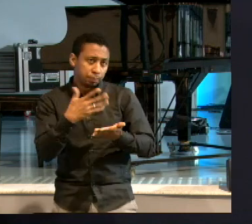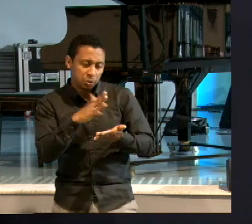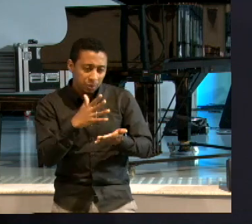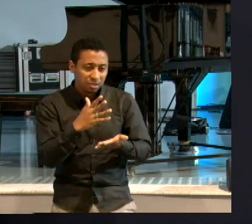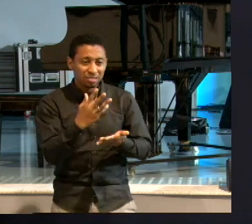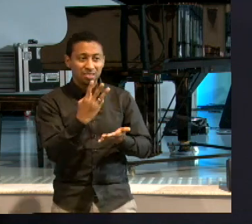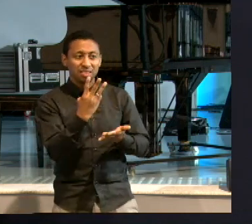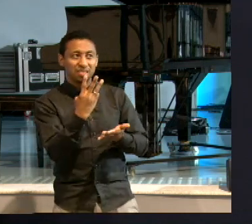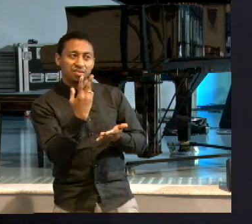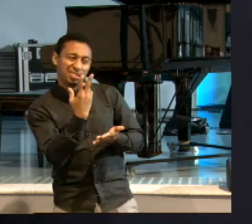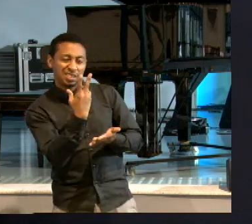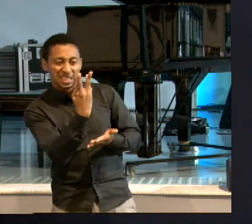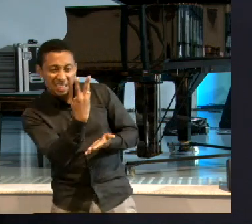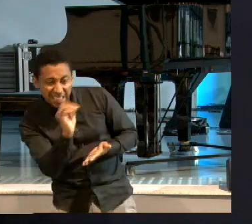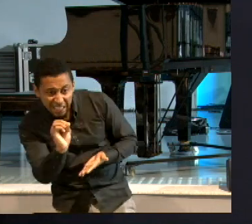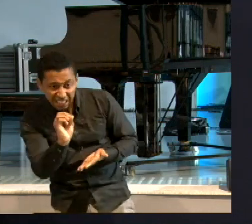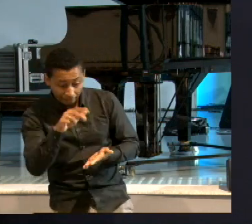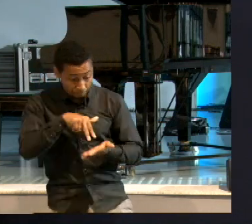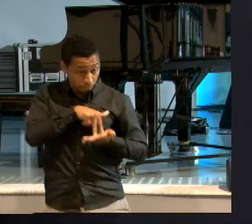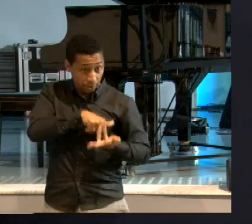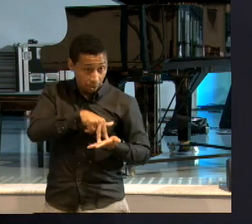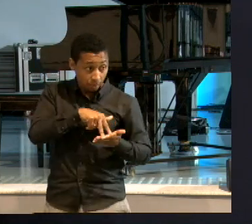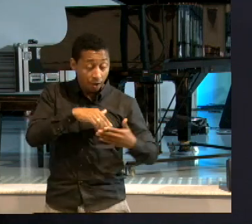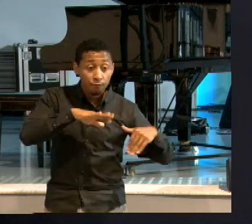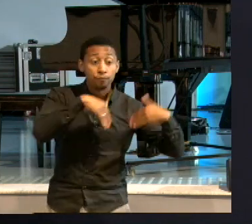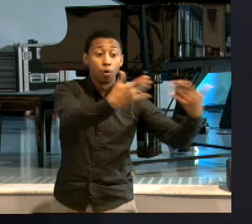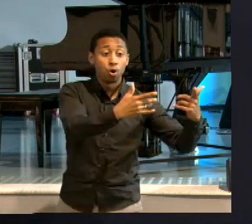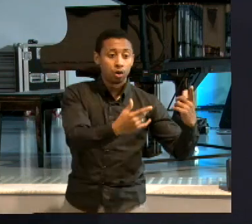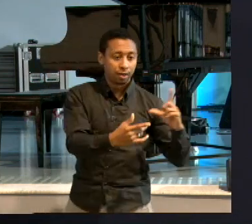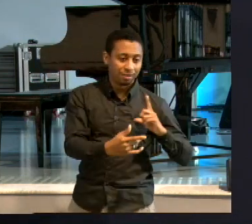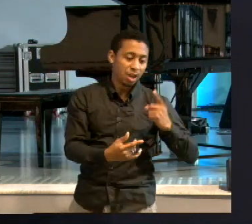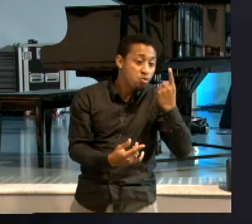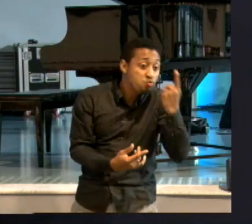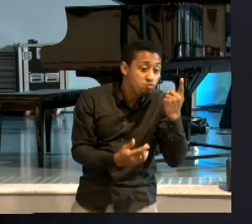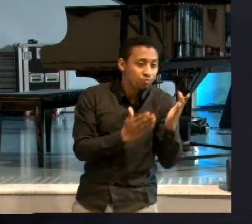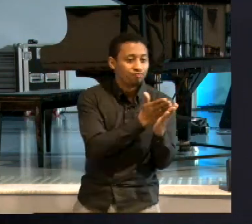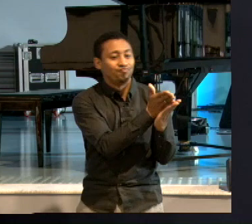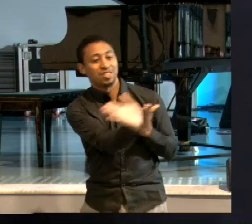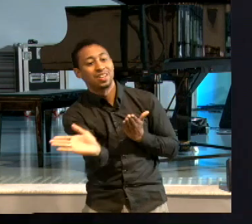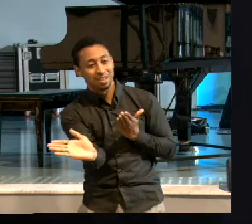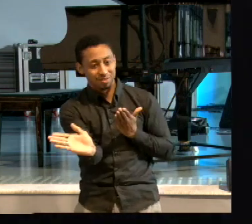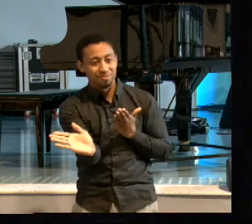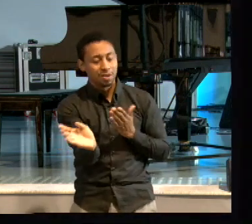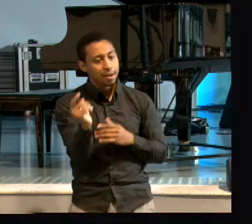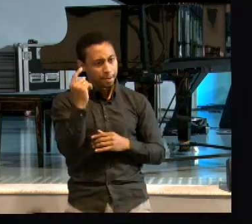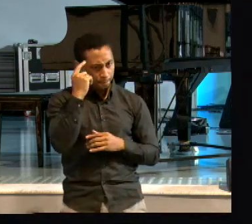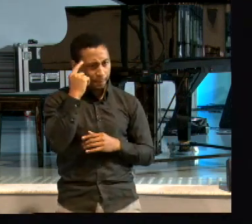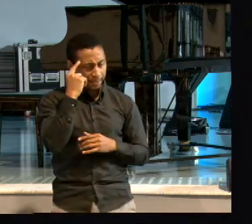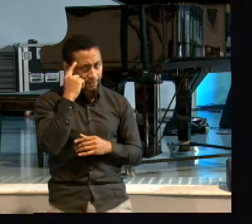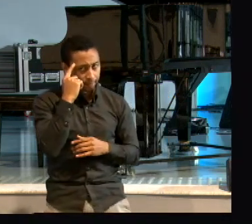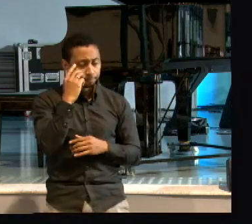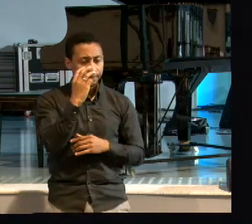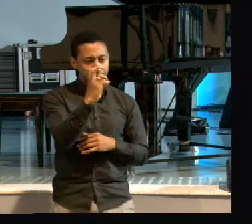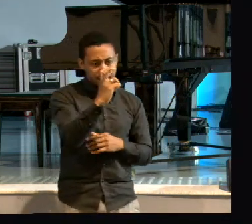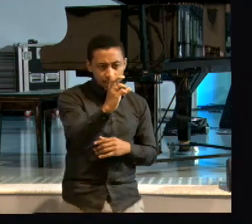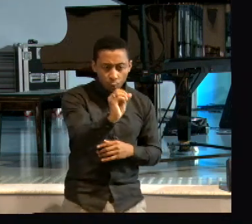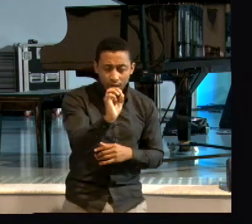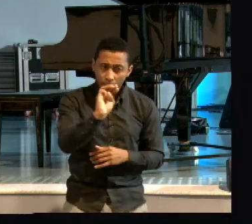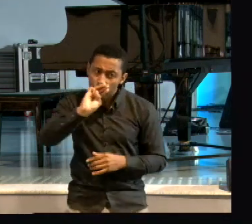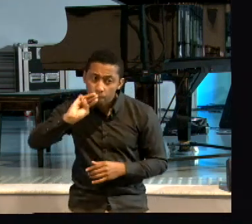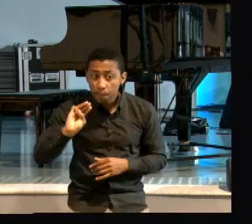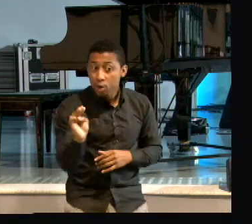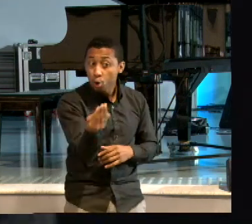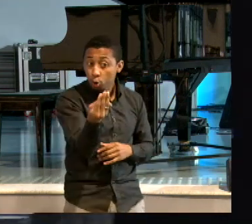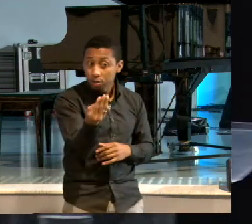fora. Ou seja, se somos na expectativa mais conservadora, 50 milhões, cerca de um quarto da nação, nós poderíamos